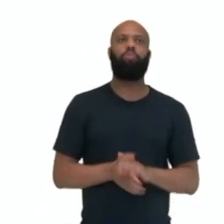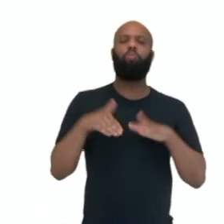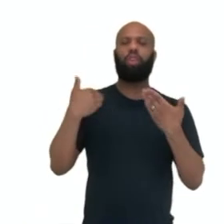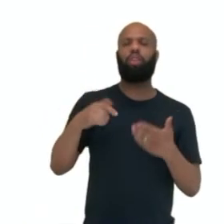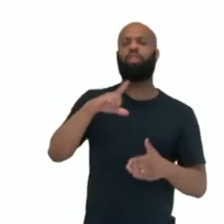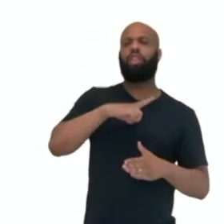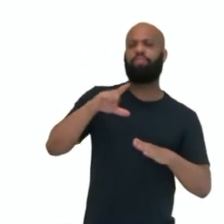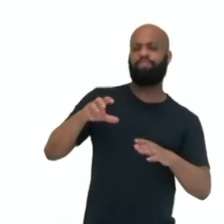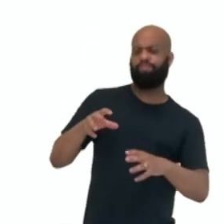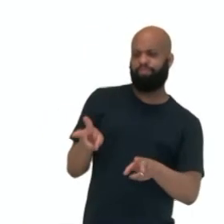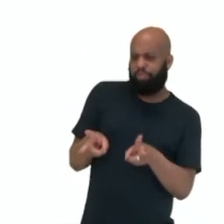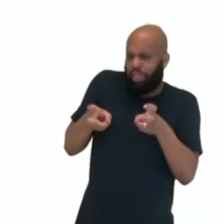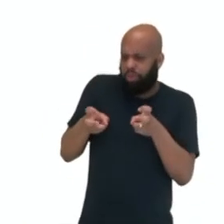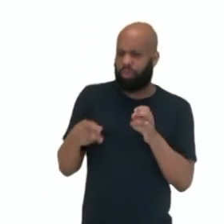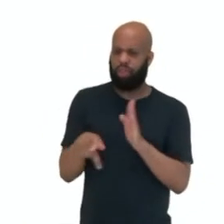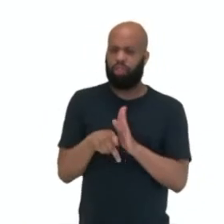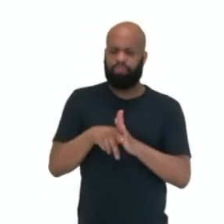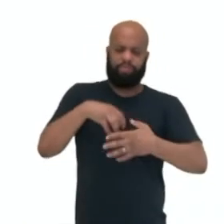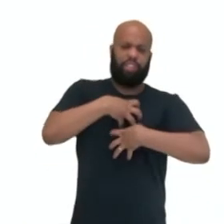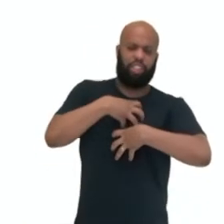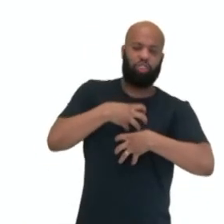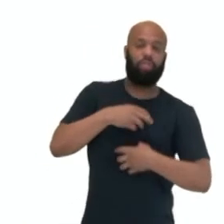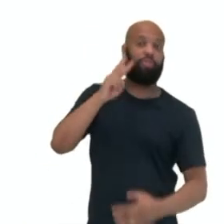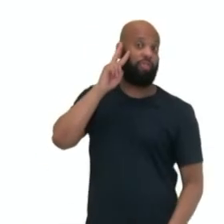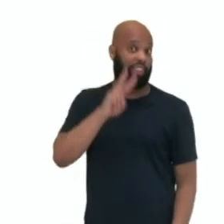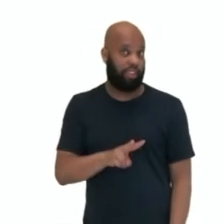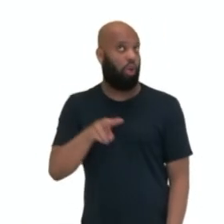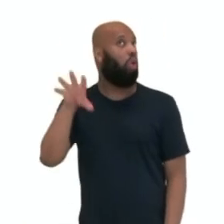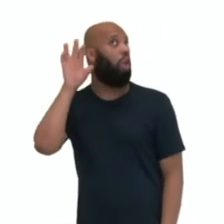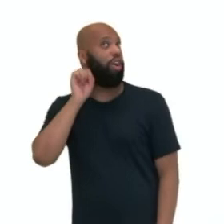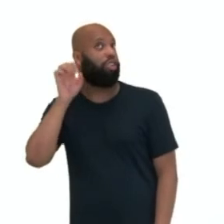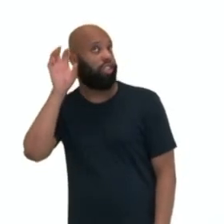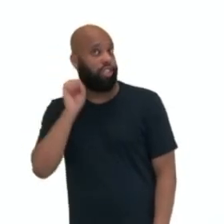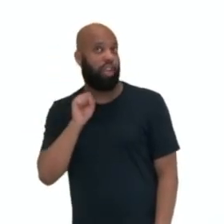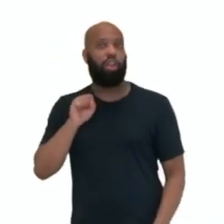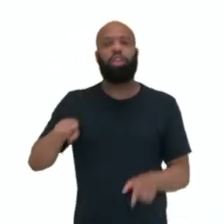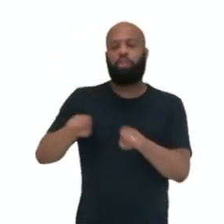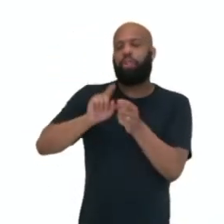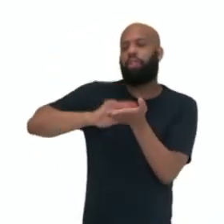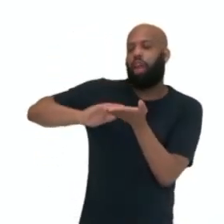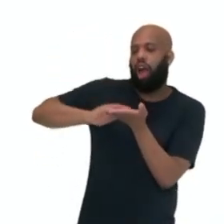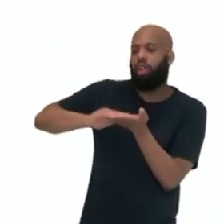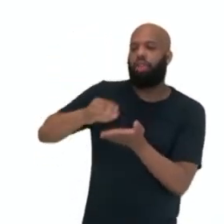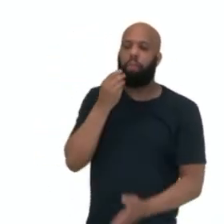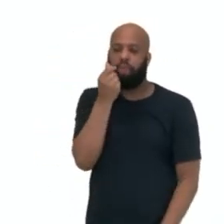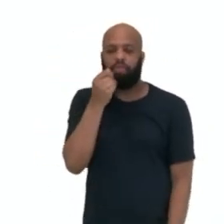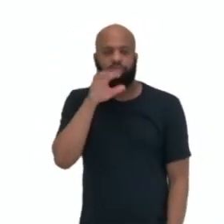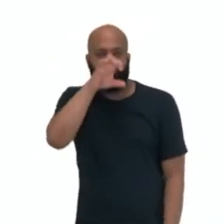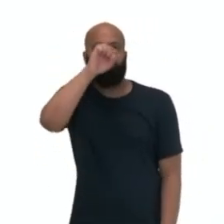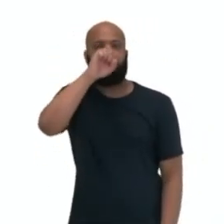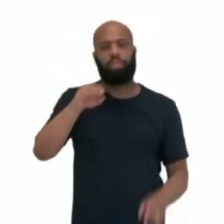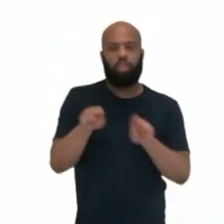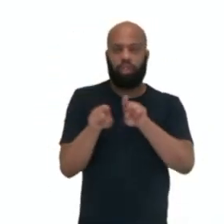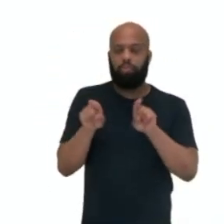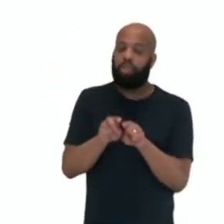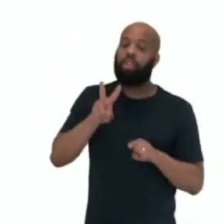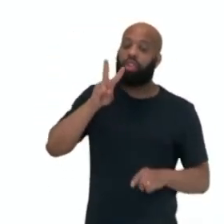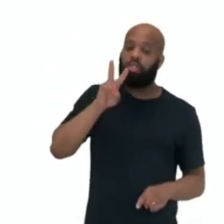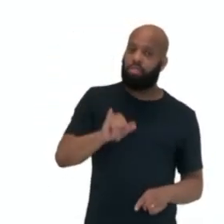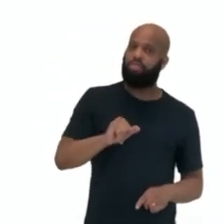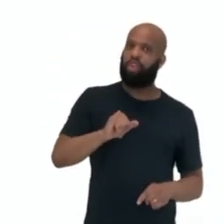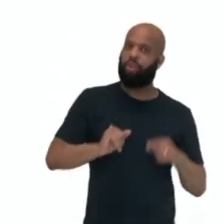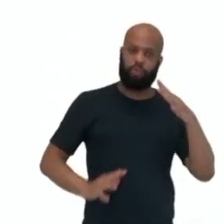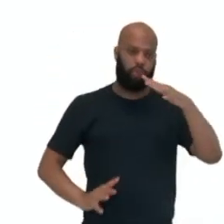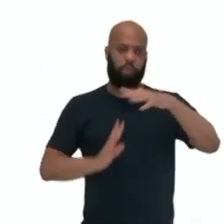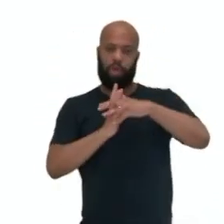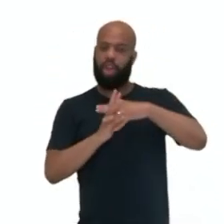As impressões sensoriais, a visão, a audição, o tato, o paladar e o olfato, vão muito além